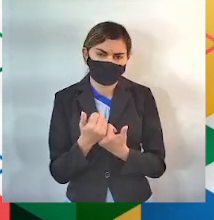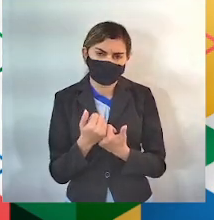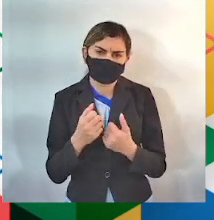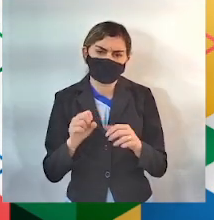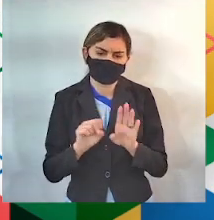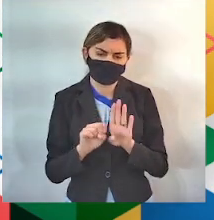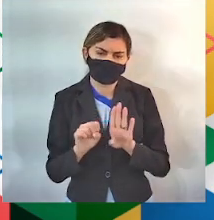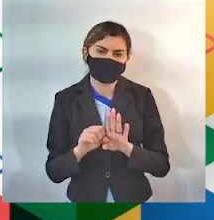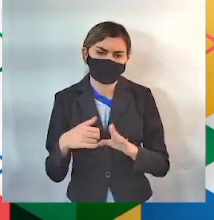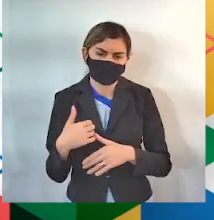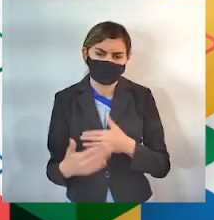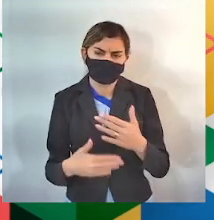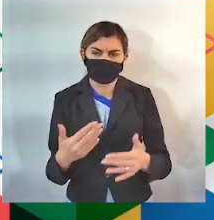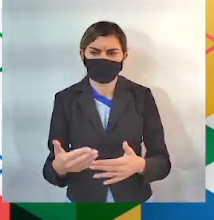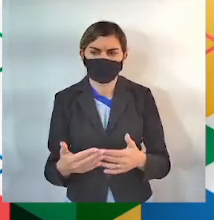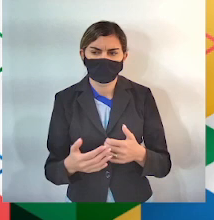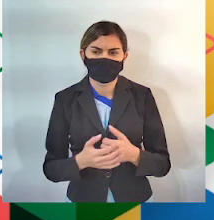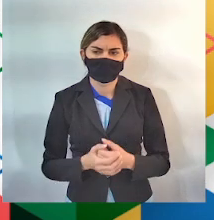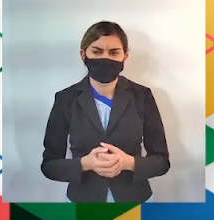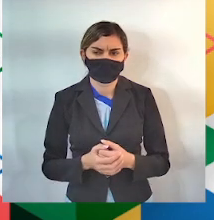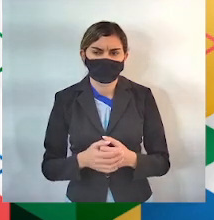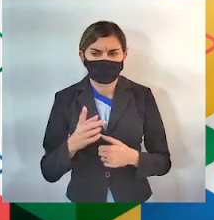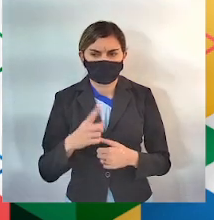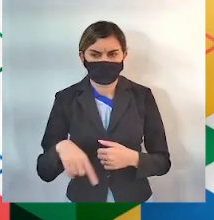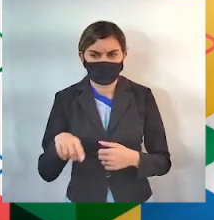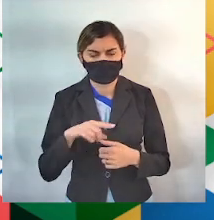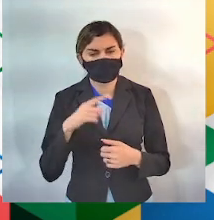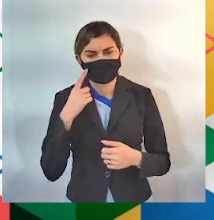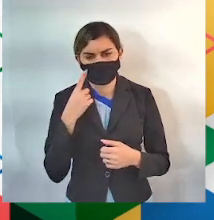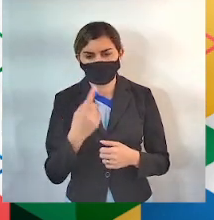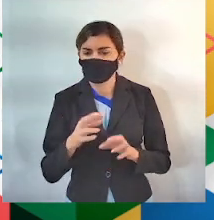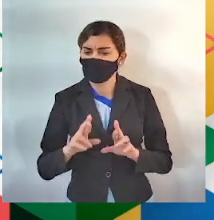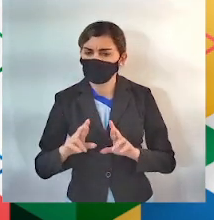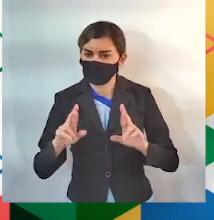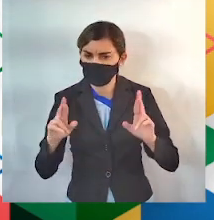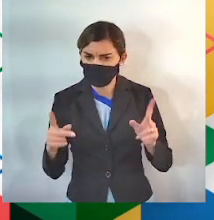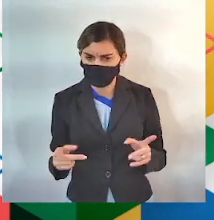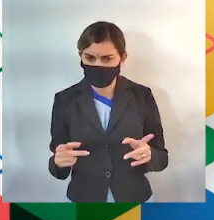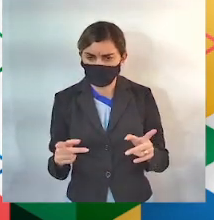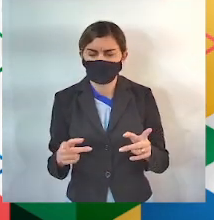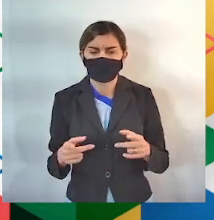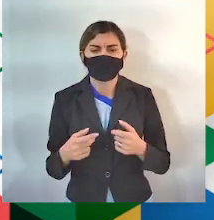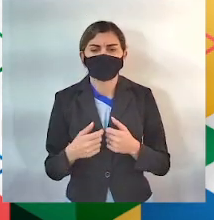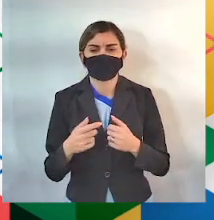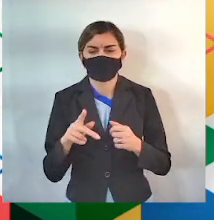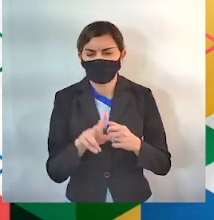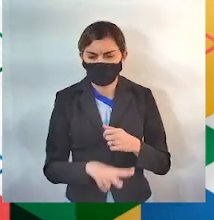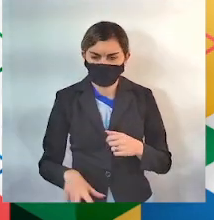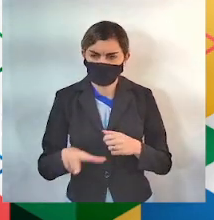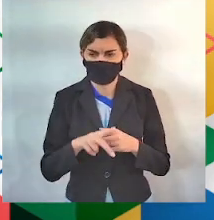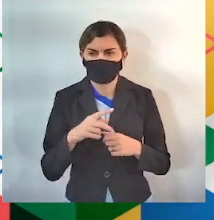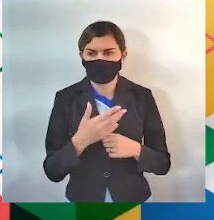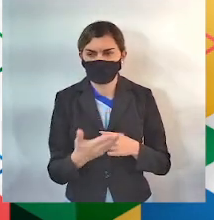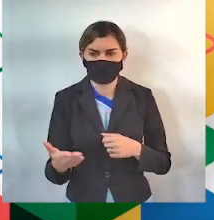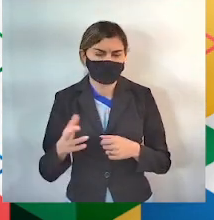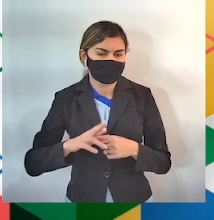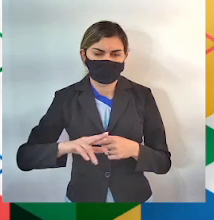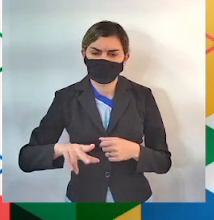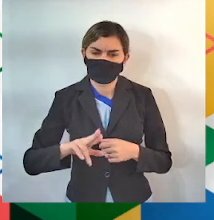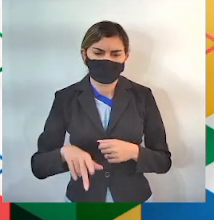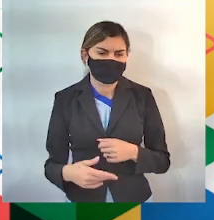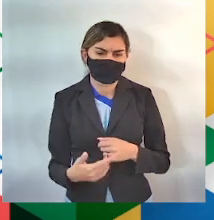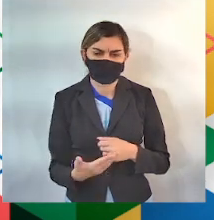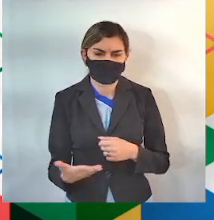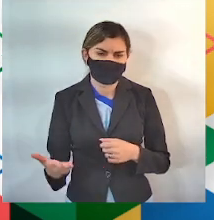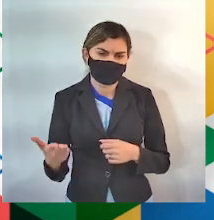ao longo do discurso. Porém, mesmo, diferentemente dos personal pronouns, eles não vão